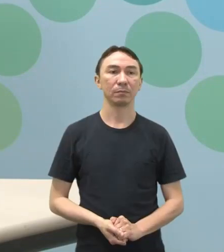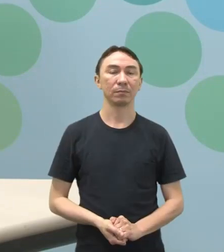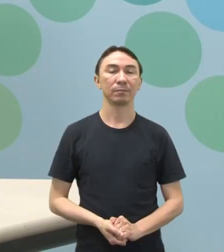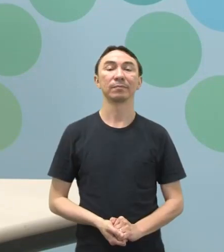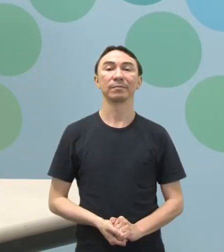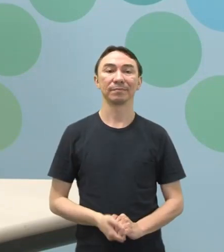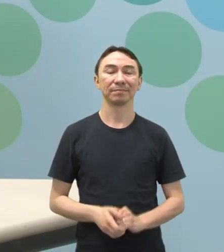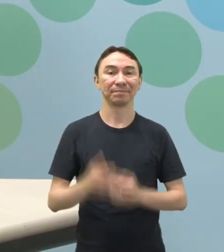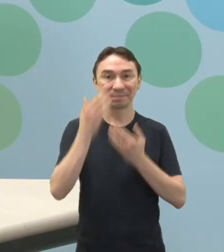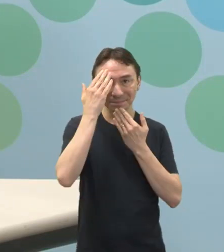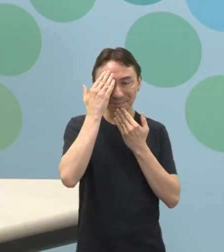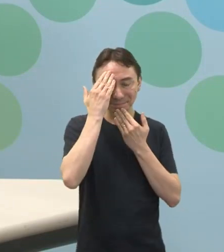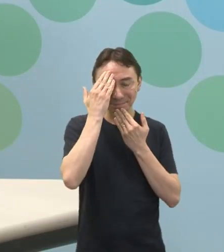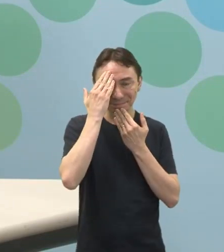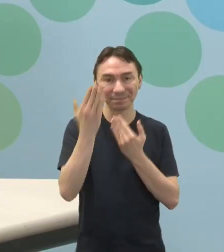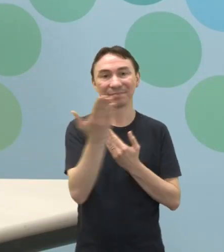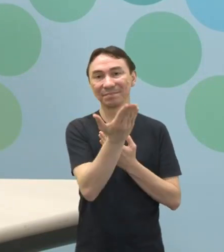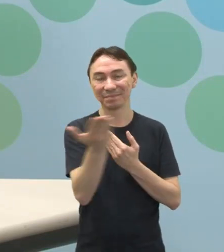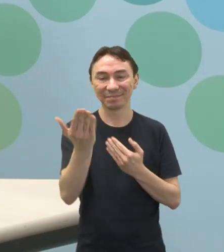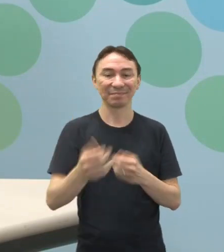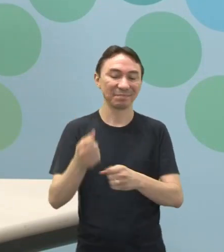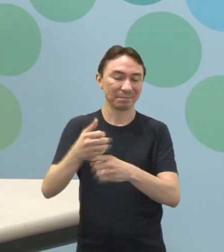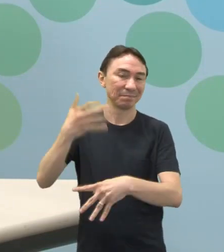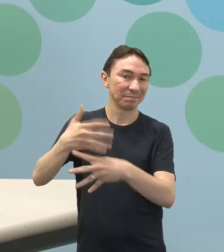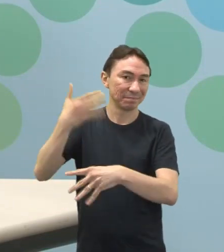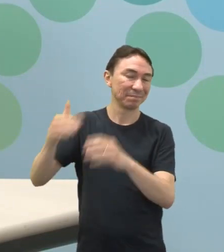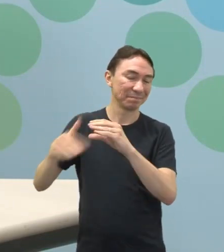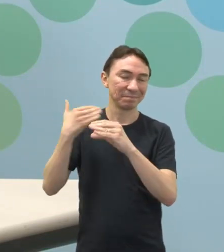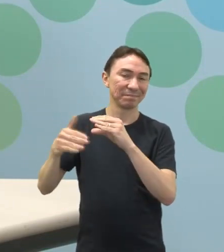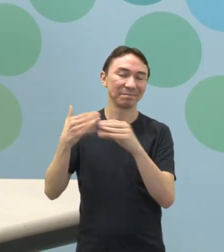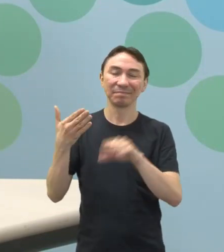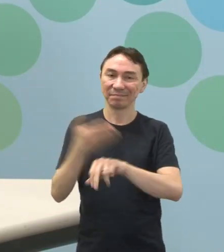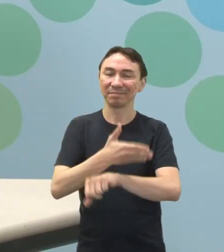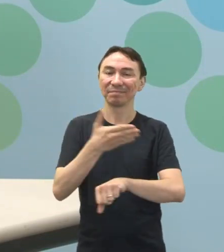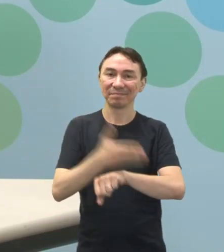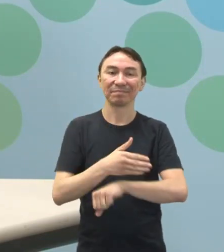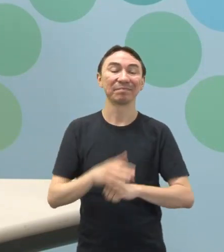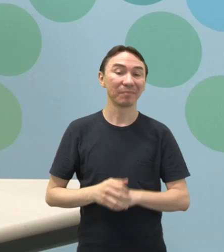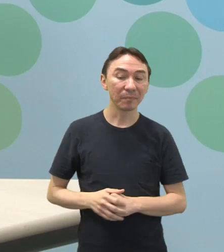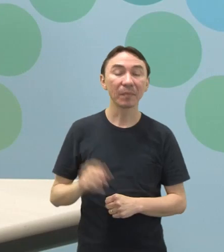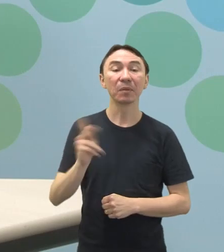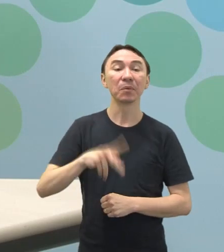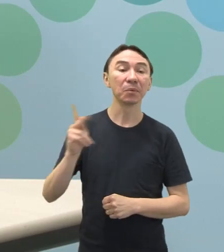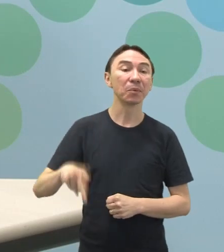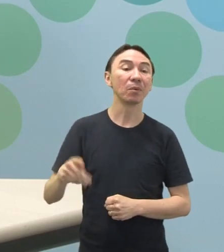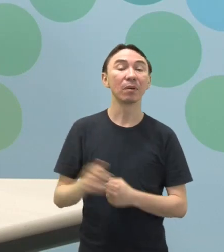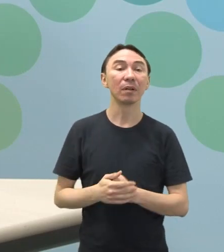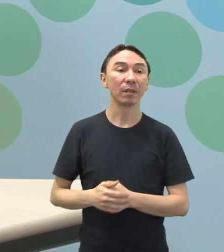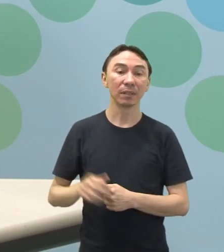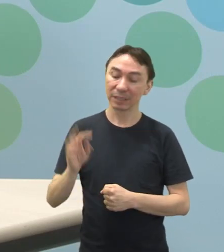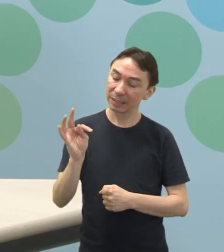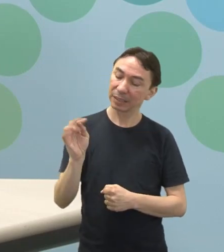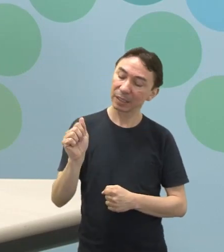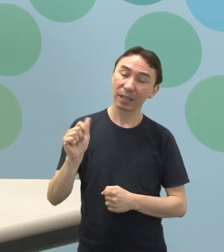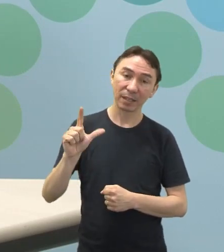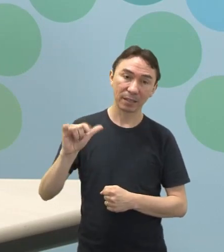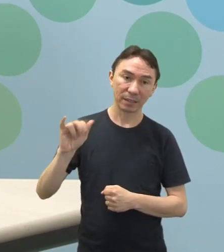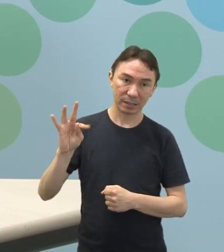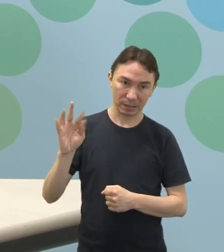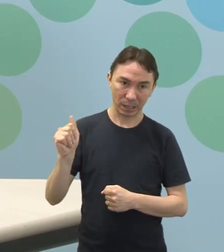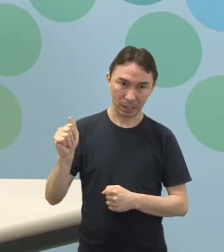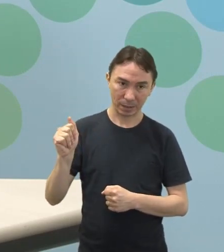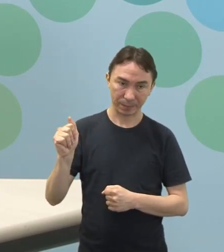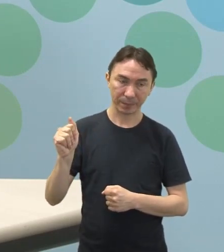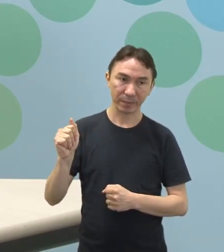é muito obrigado a participação de todos os professores vou destacar aqui a participação da professora Talita que